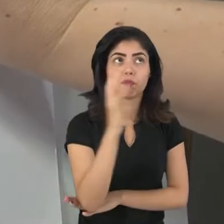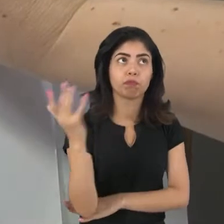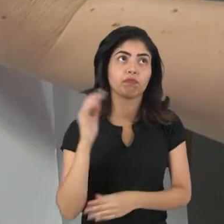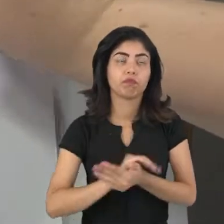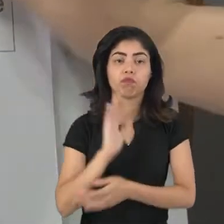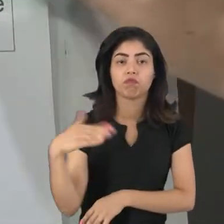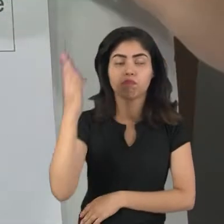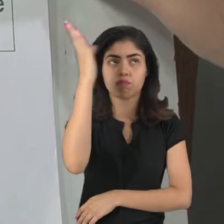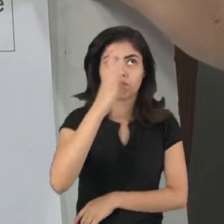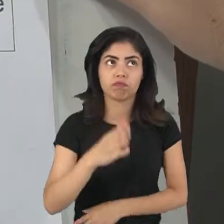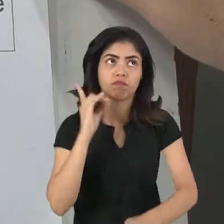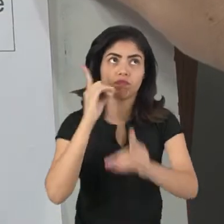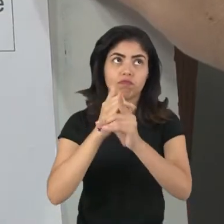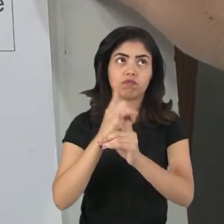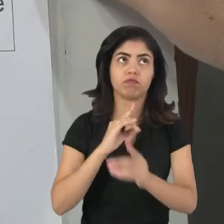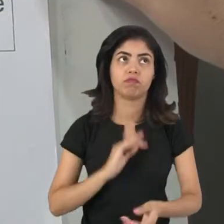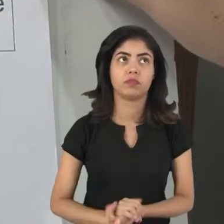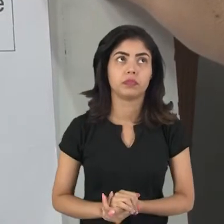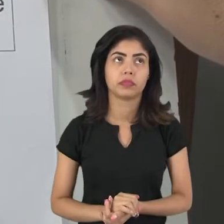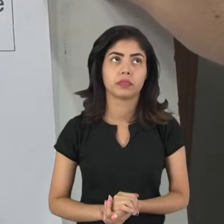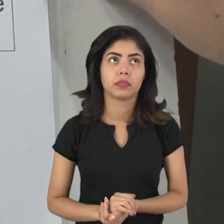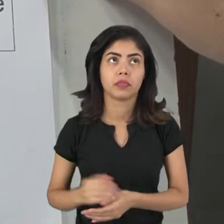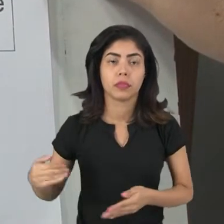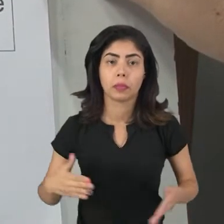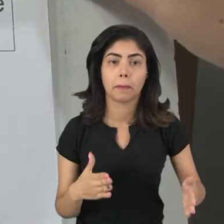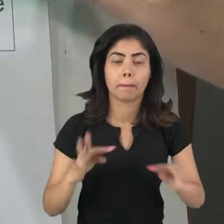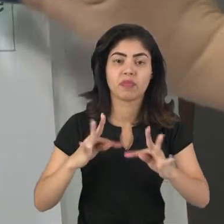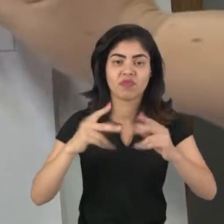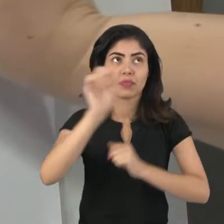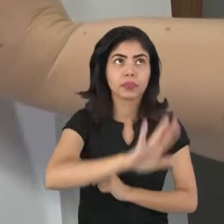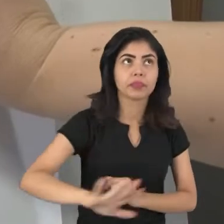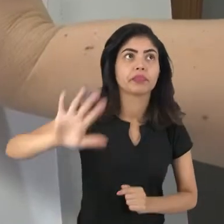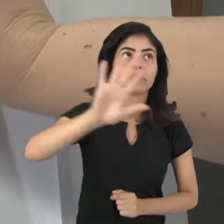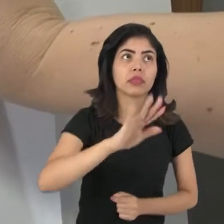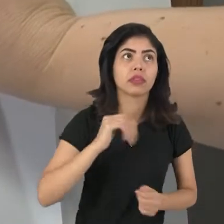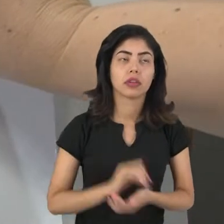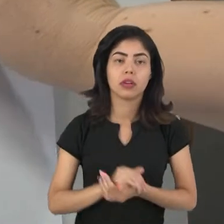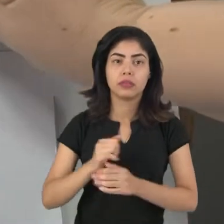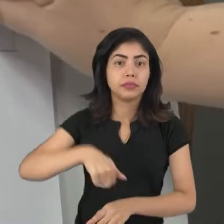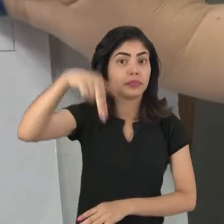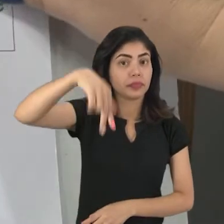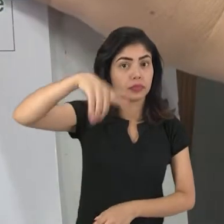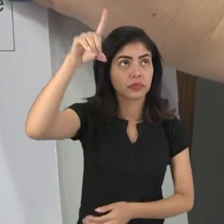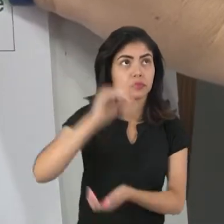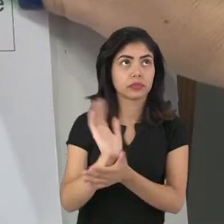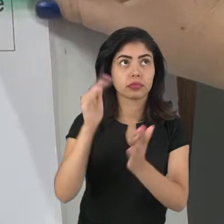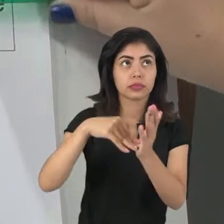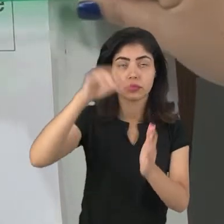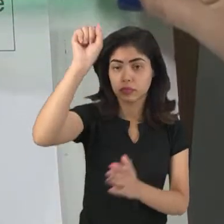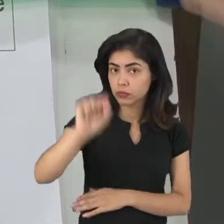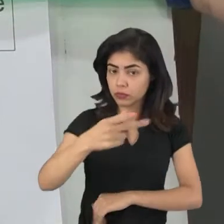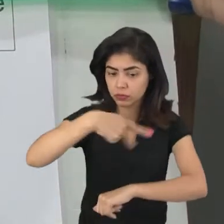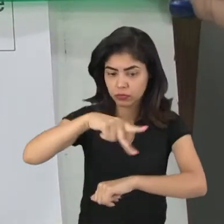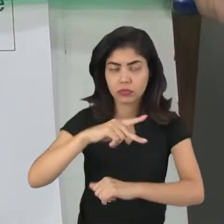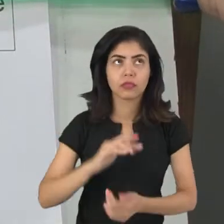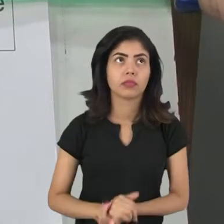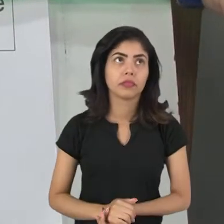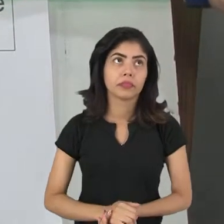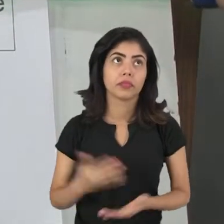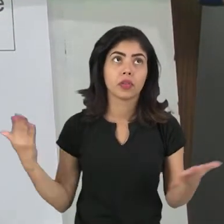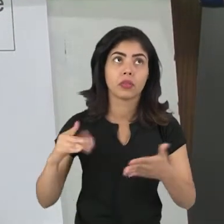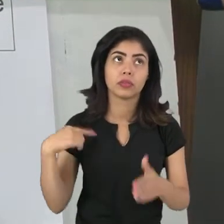Por quê? Porque as águas elas vão para algum lugar. Então, perceba que nós precisamos ler com critério